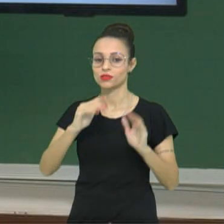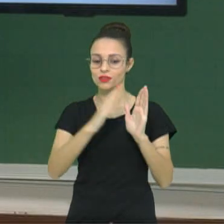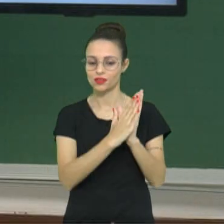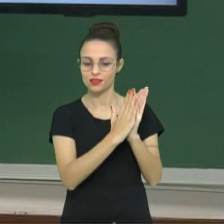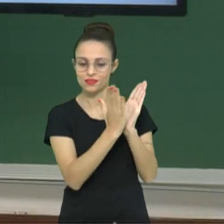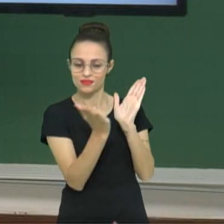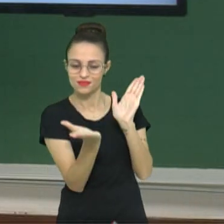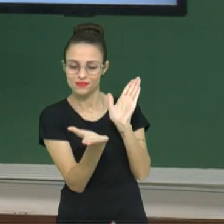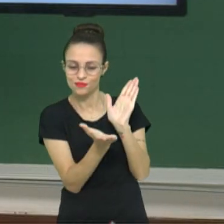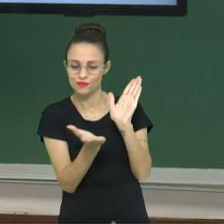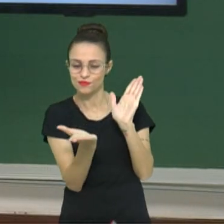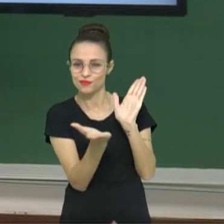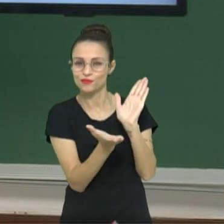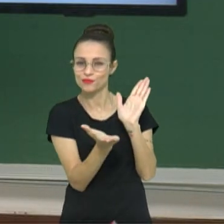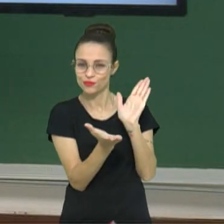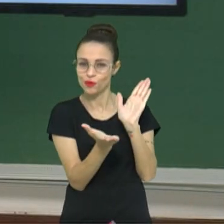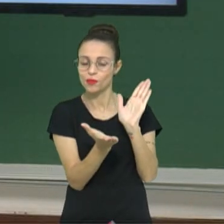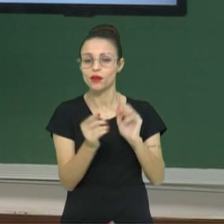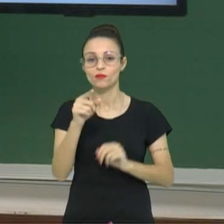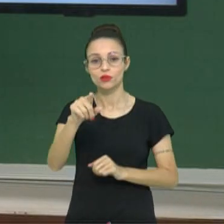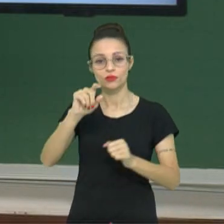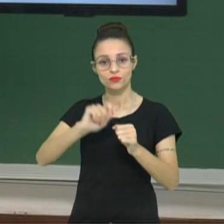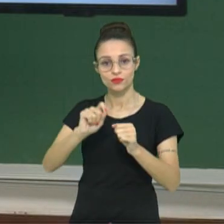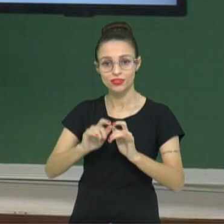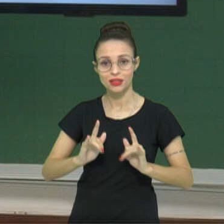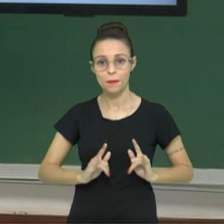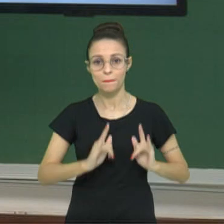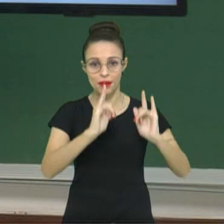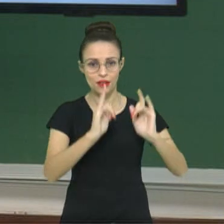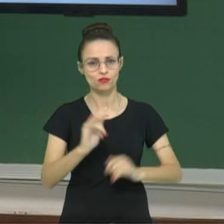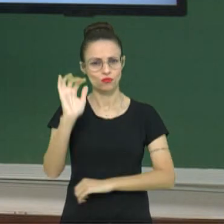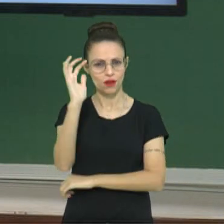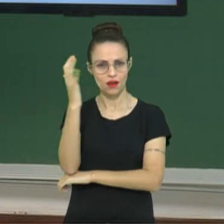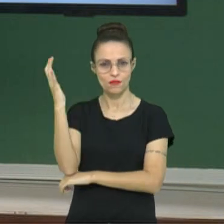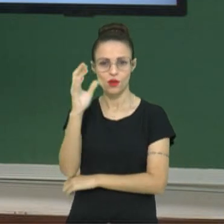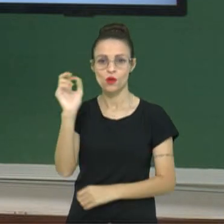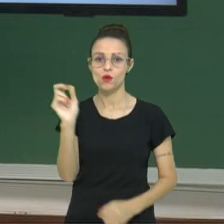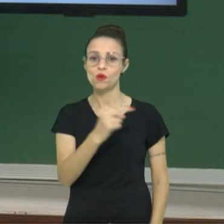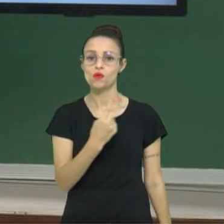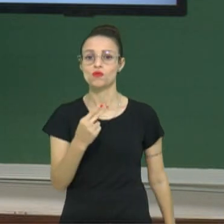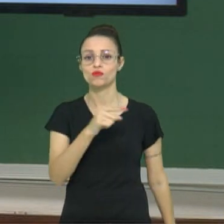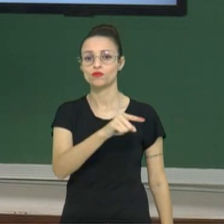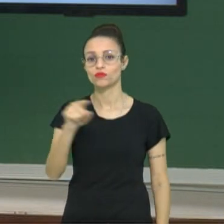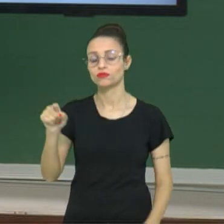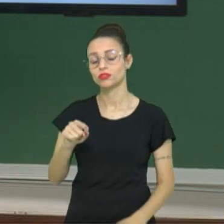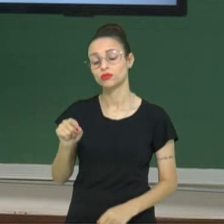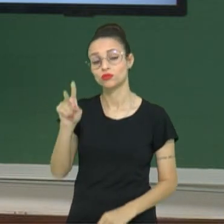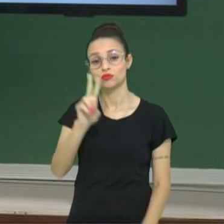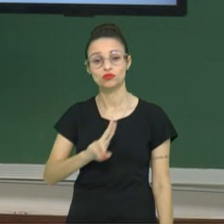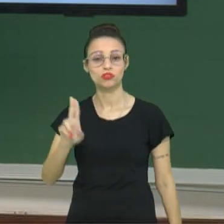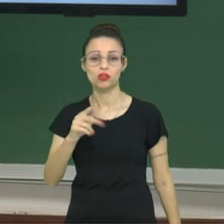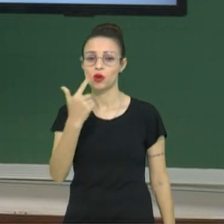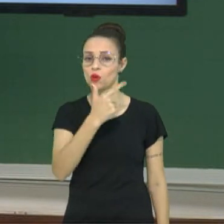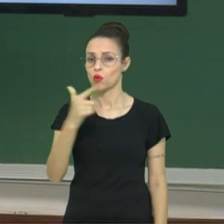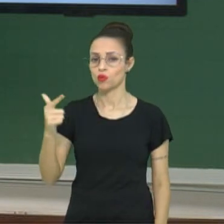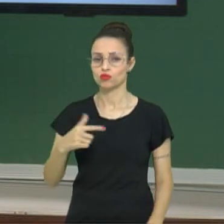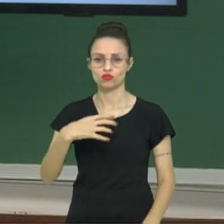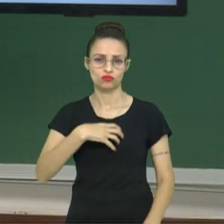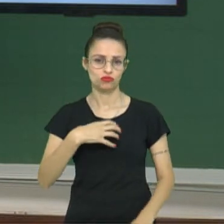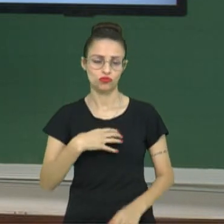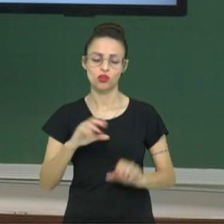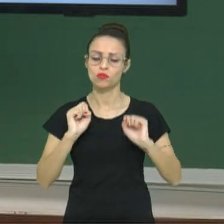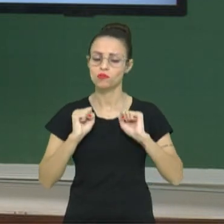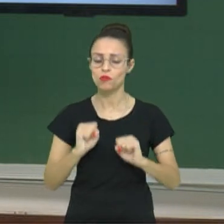você fez com o prédio e a árvore, né? Ou se você utilizou outra estrutura, né?